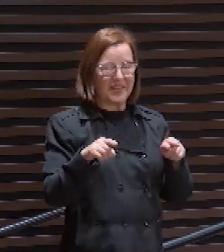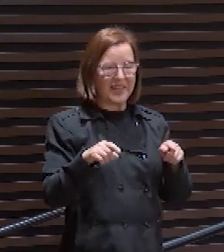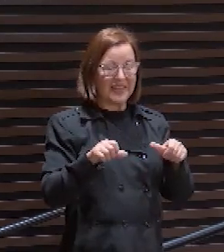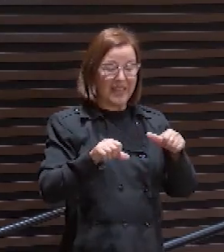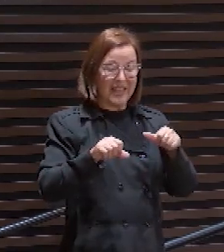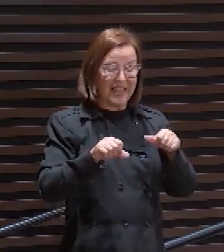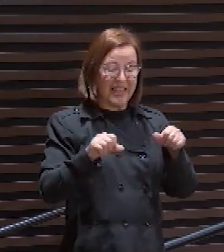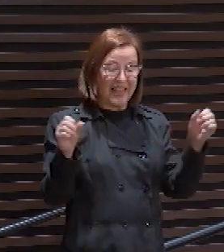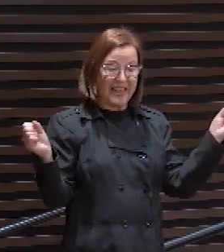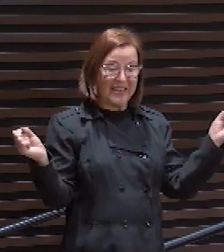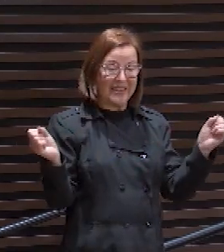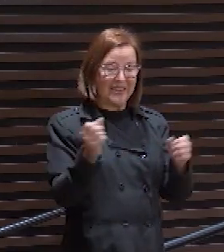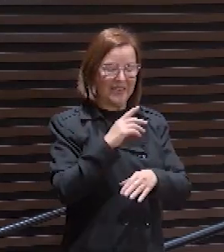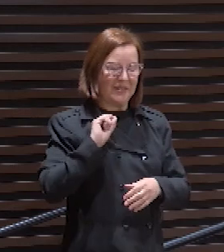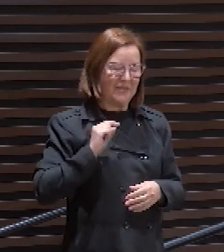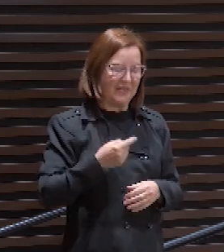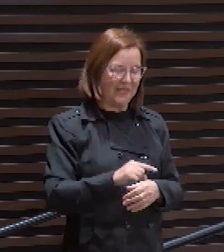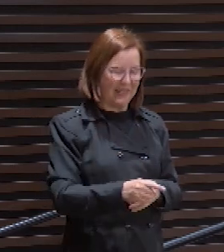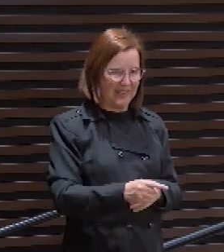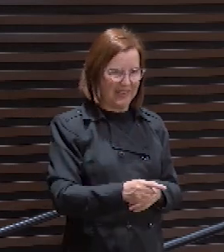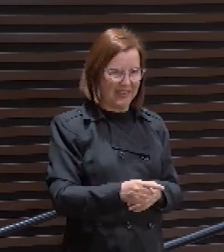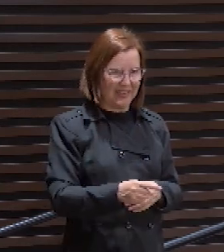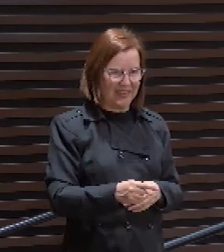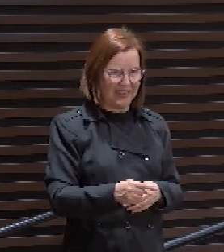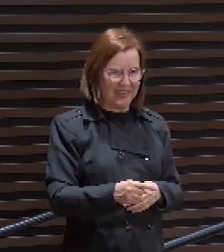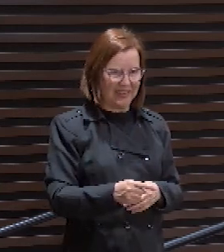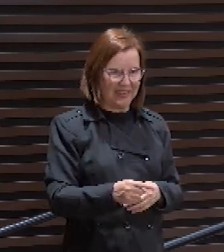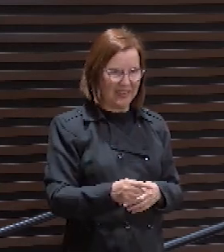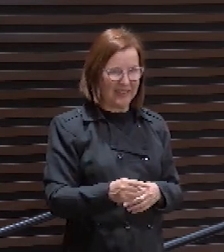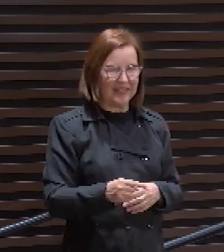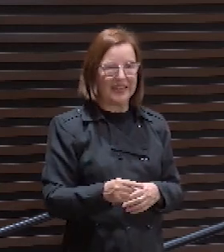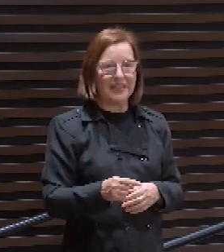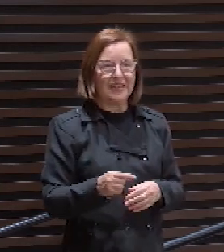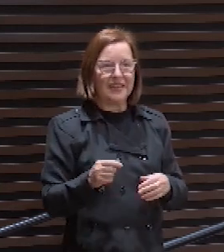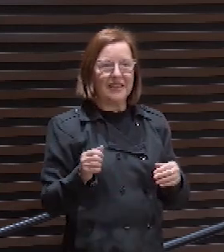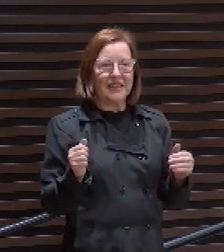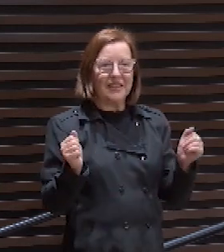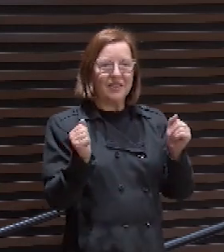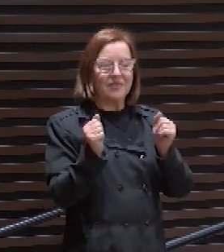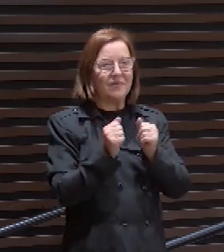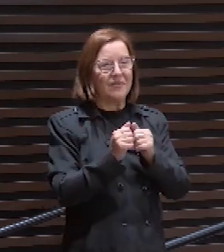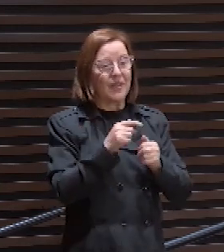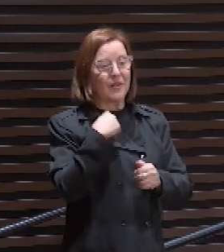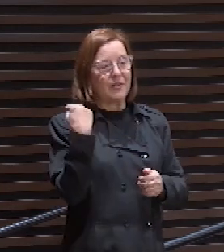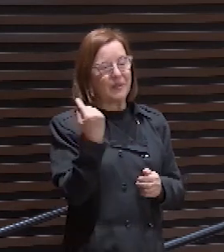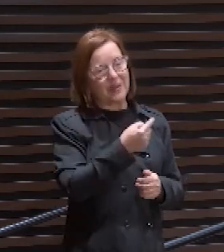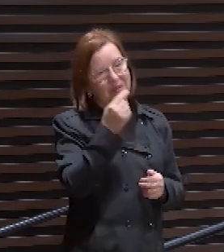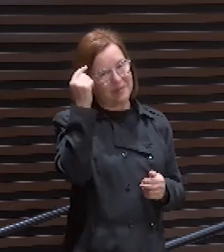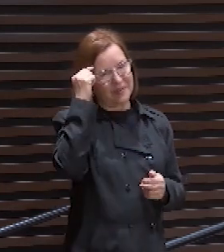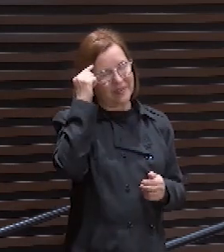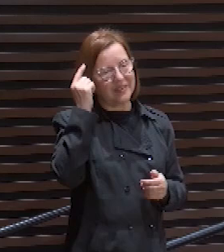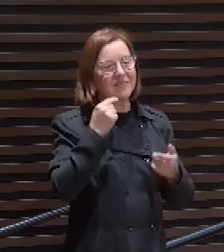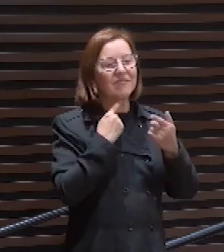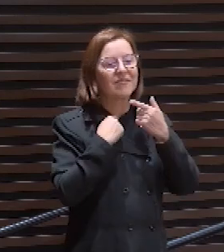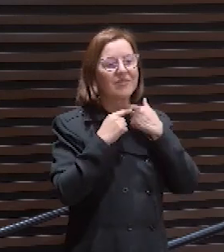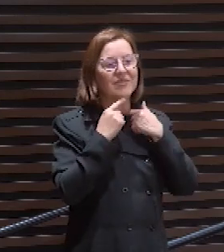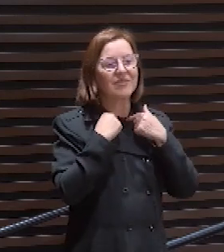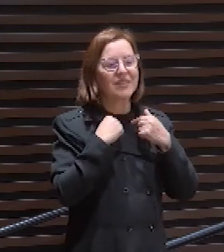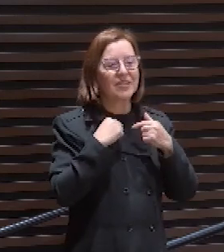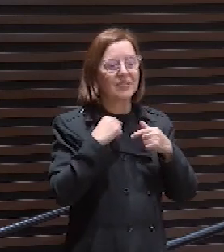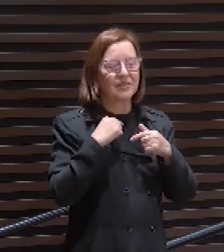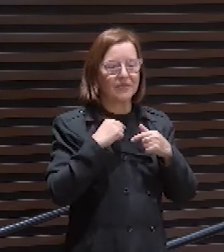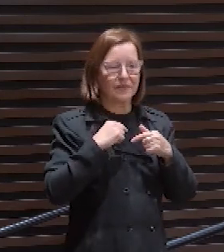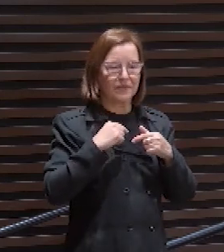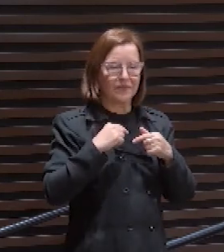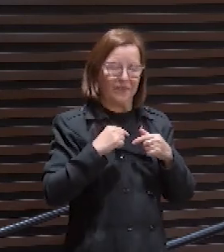renovação profunda que abrange nossos pensamentos, desejos e atitudes. O Espírito Santo age